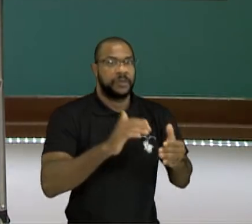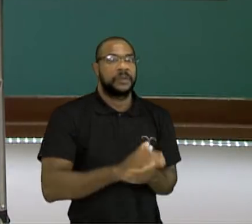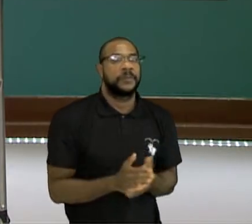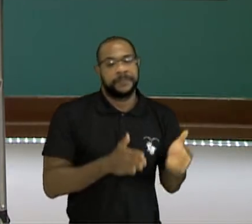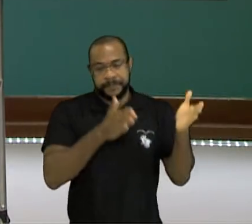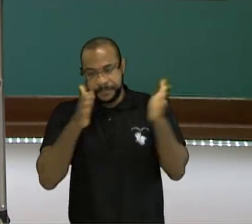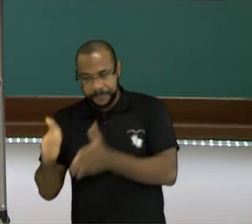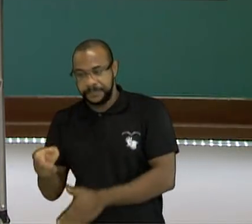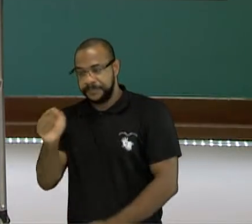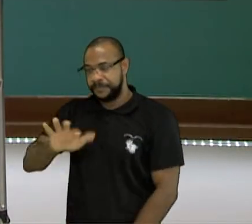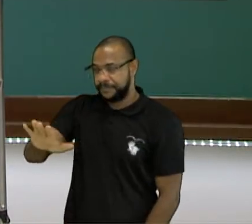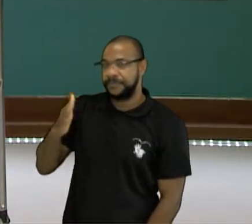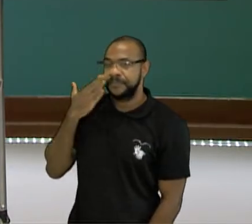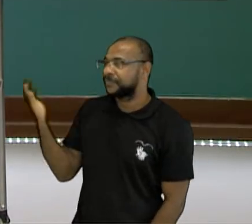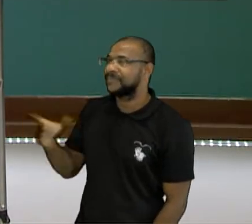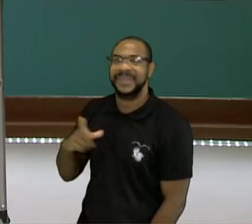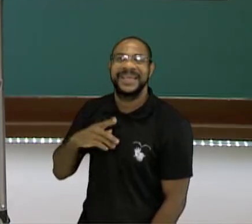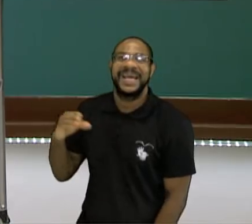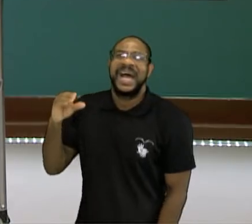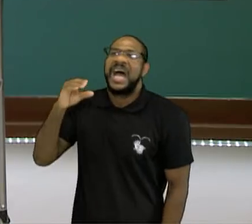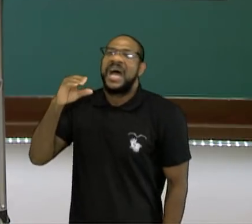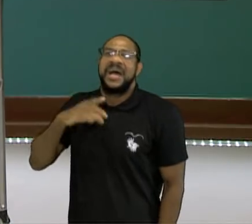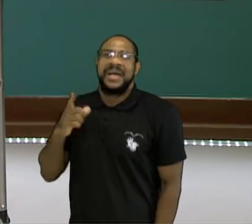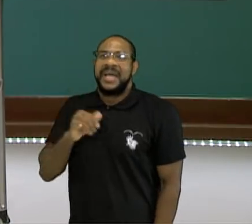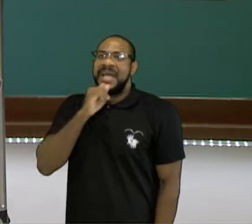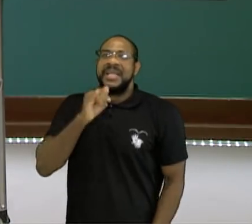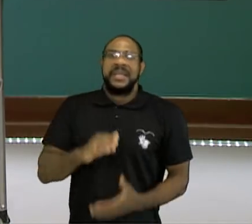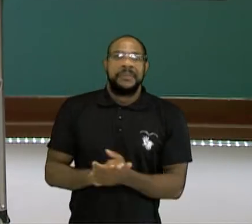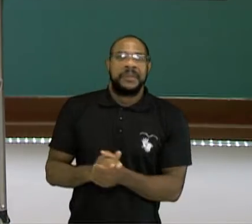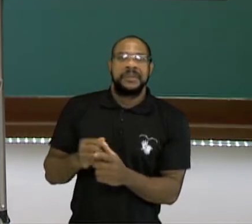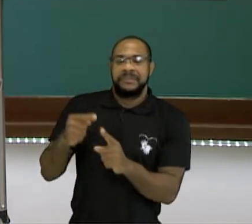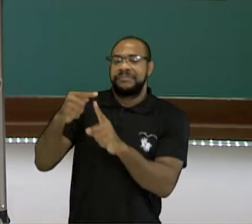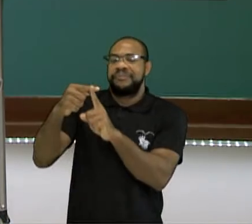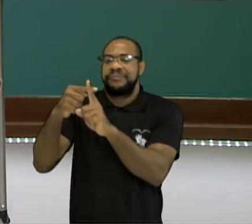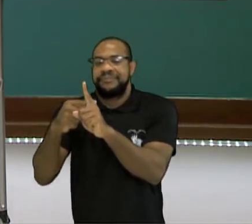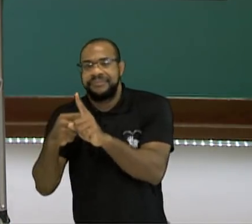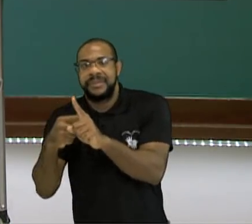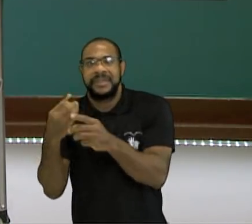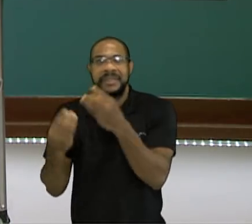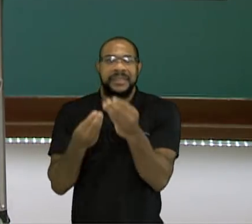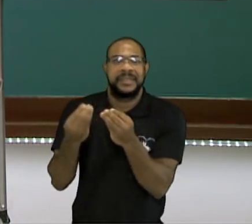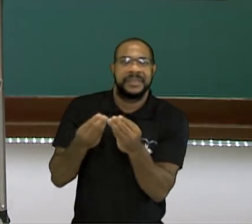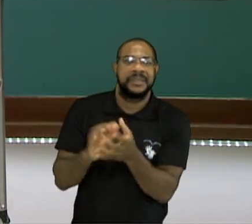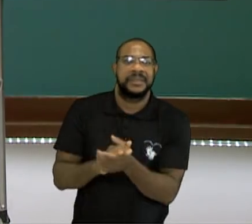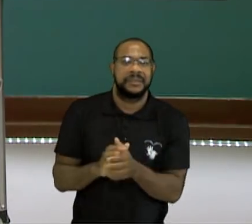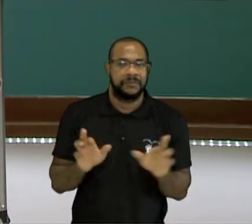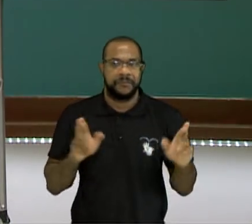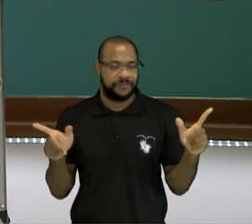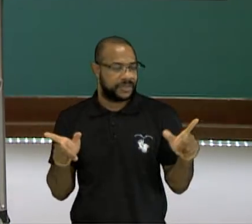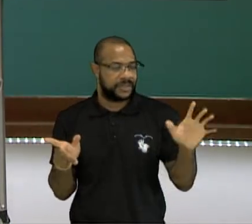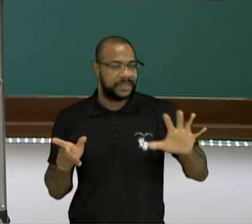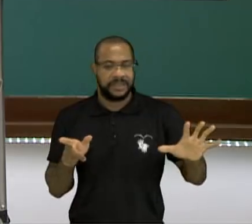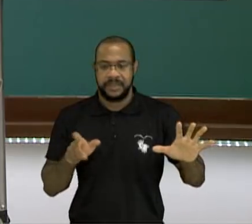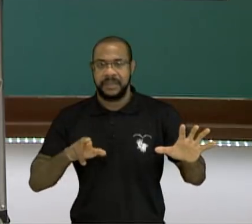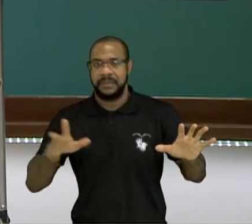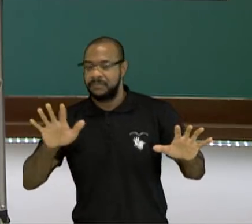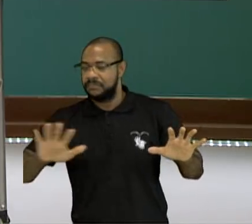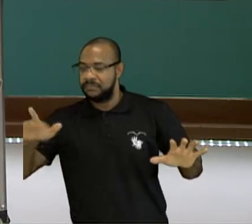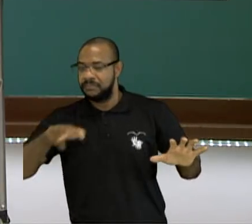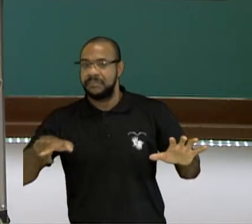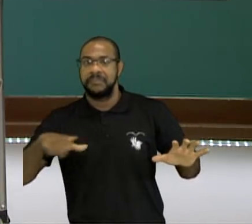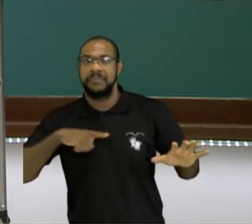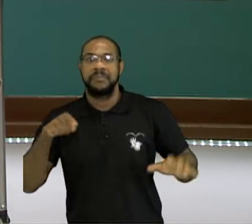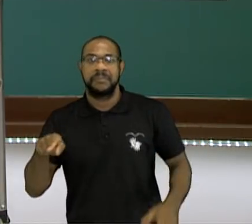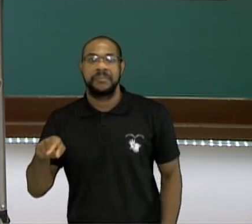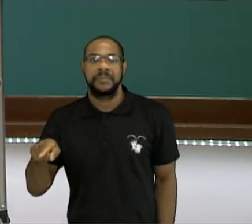onde eu tenho temperaturas mais baixas, características climáticas diferentes dessa primeira, eu vou ter ali